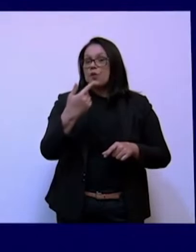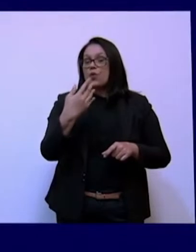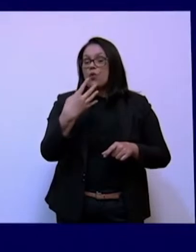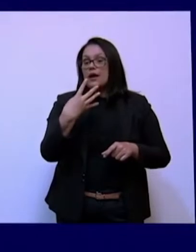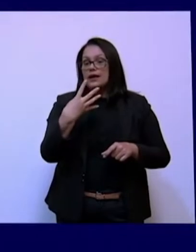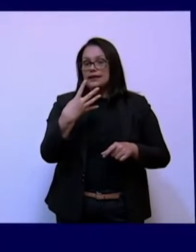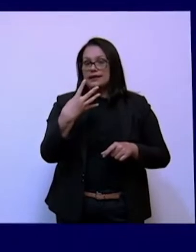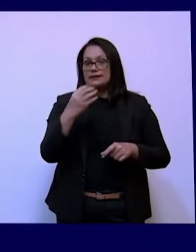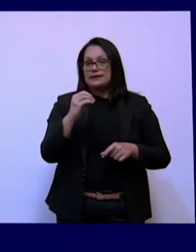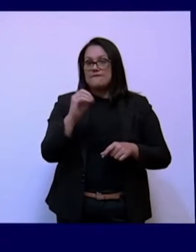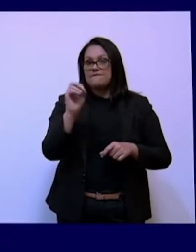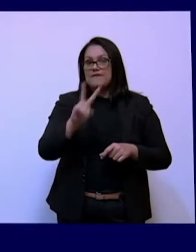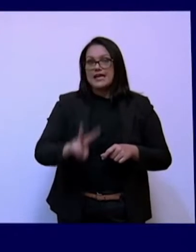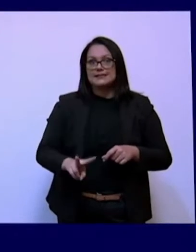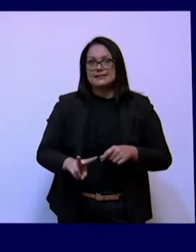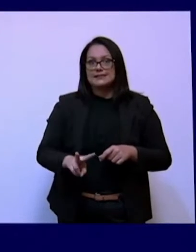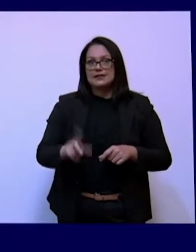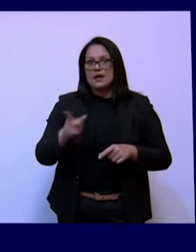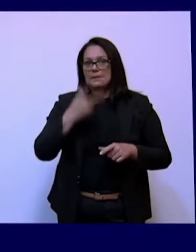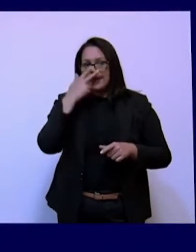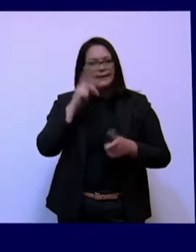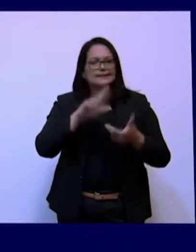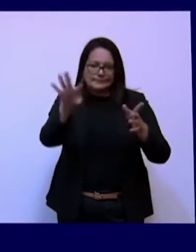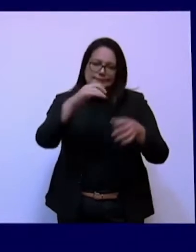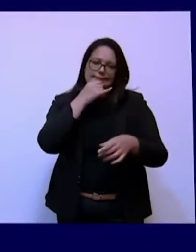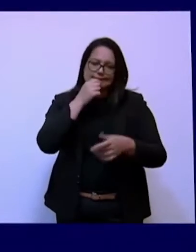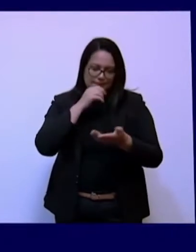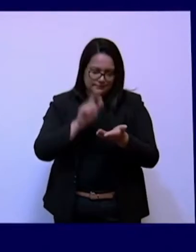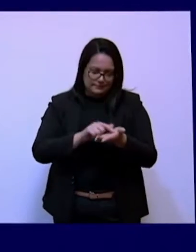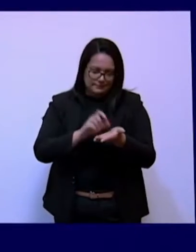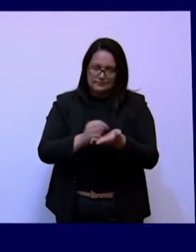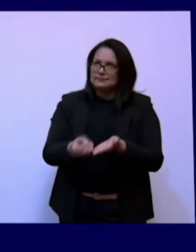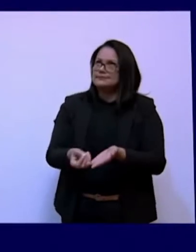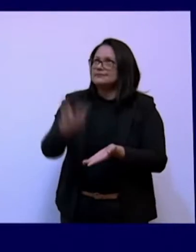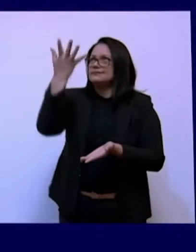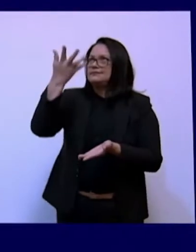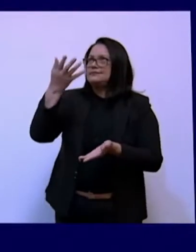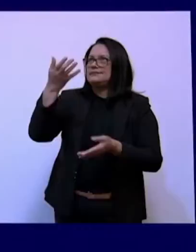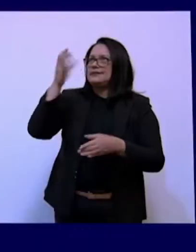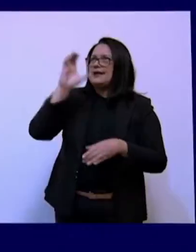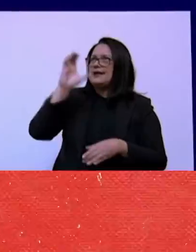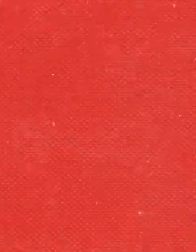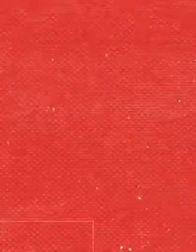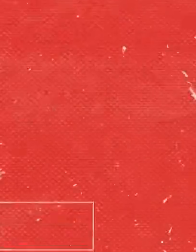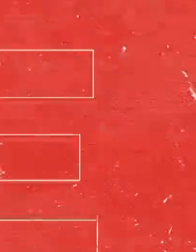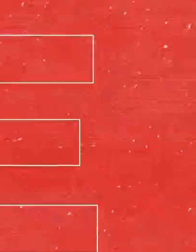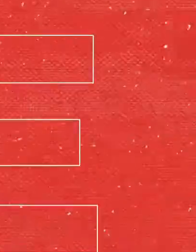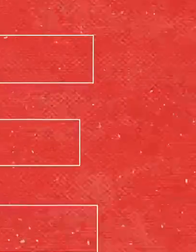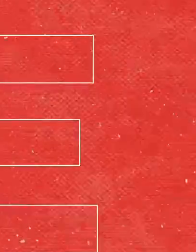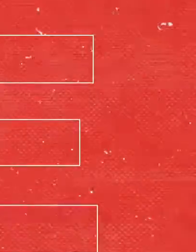levou a Bolsonaro. Segundo especialistas, um documento simplório e sem nenhuma credibilidade.